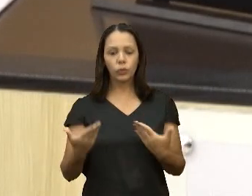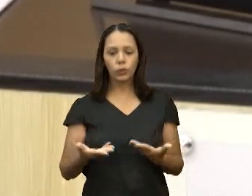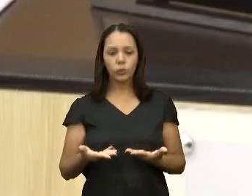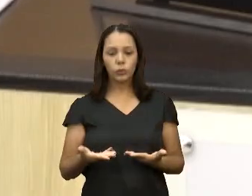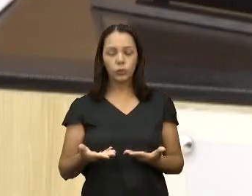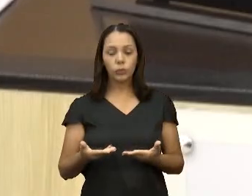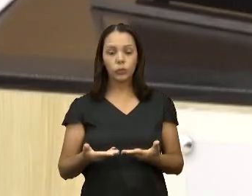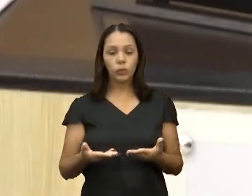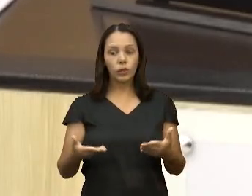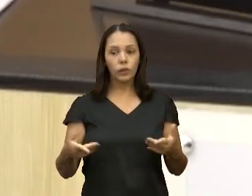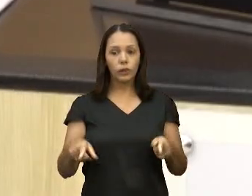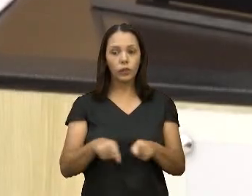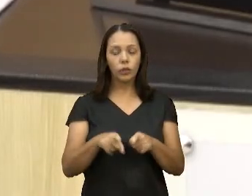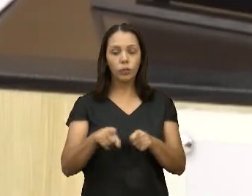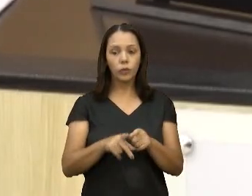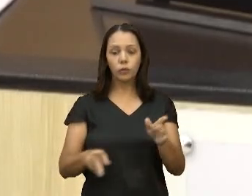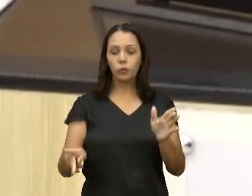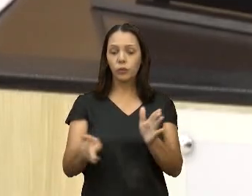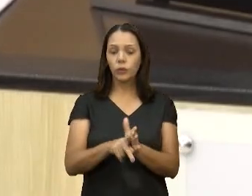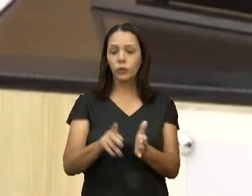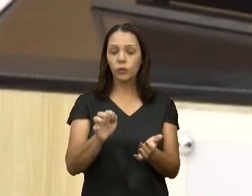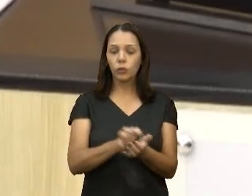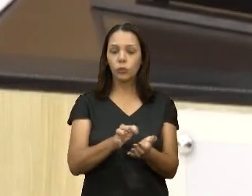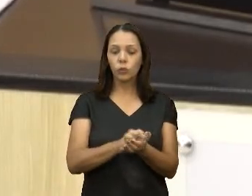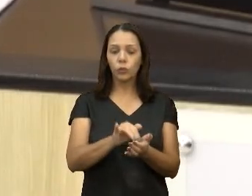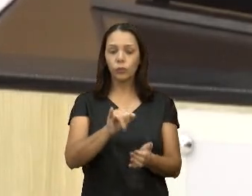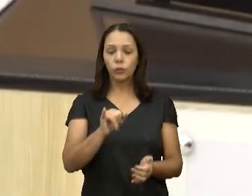os artistas da nossa cidade de Jacareí, né?